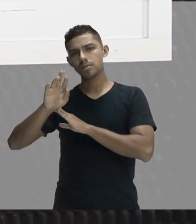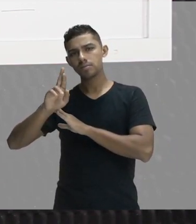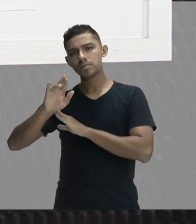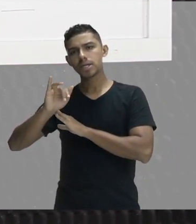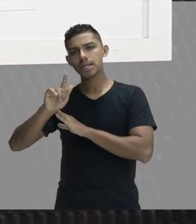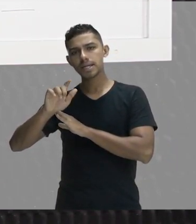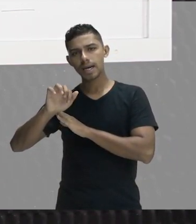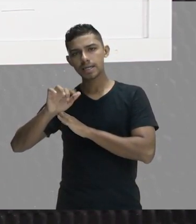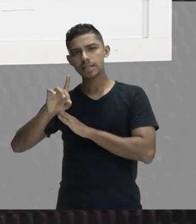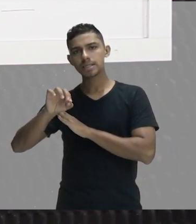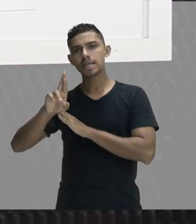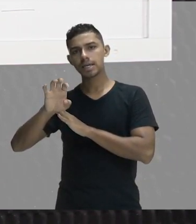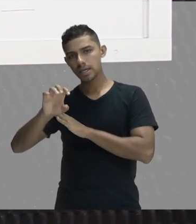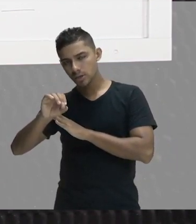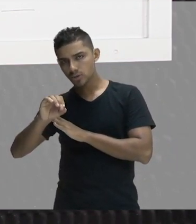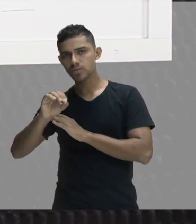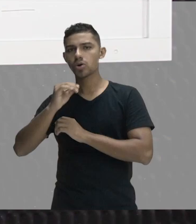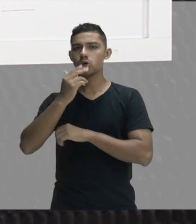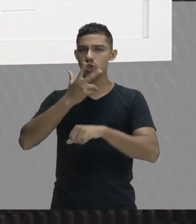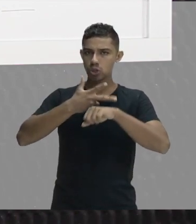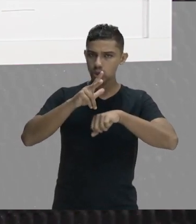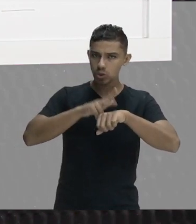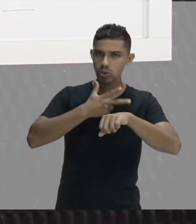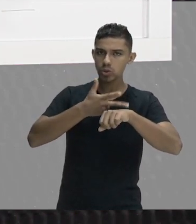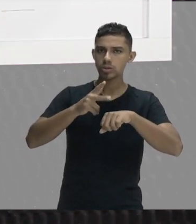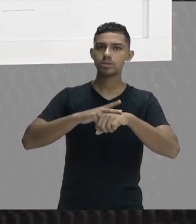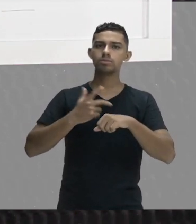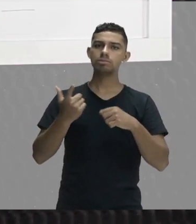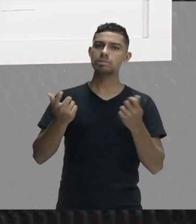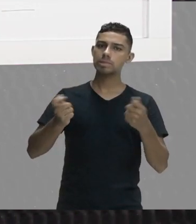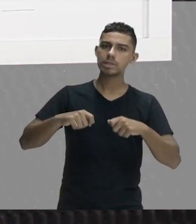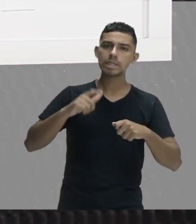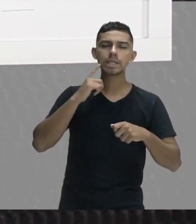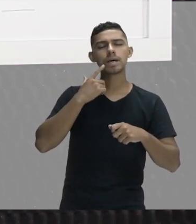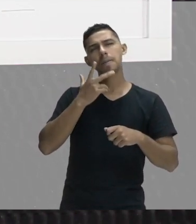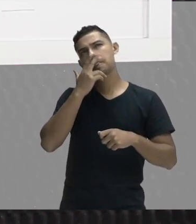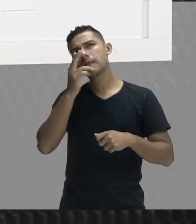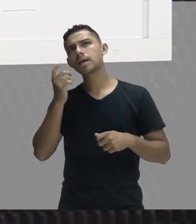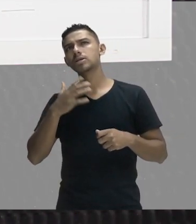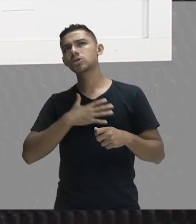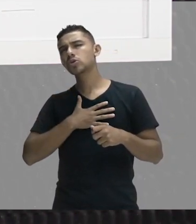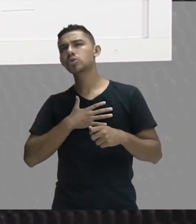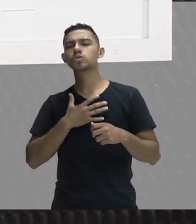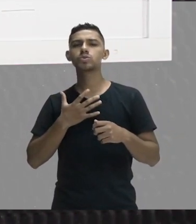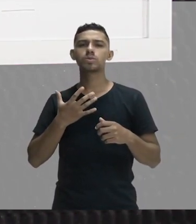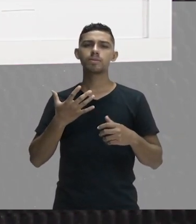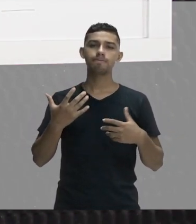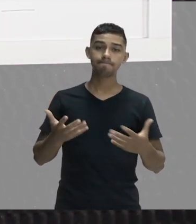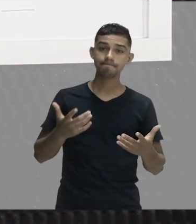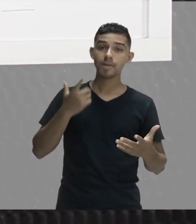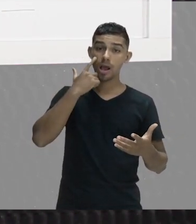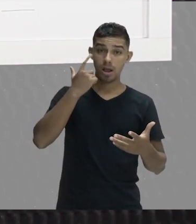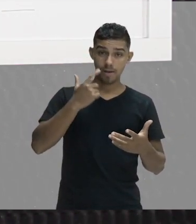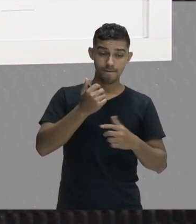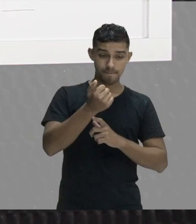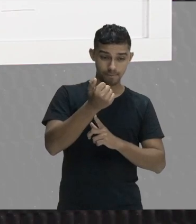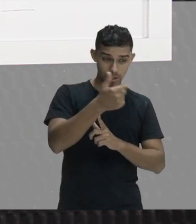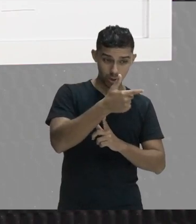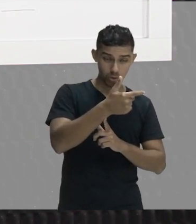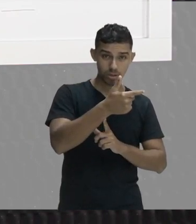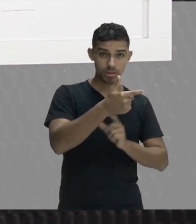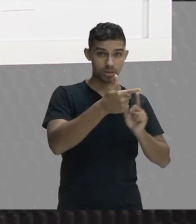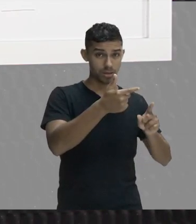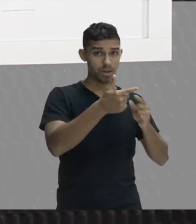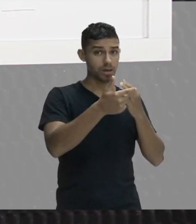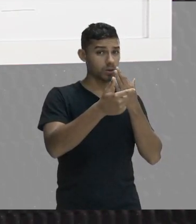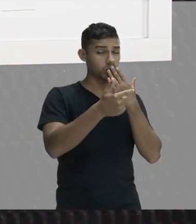sei lá, uma cobertura aí de sorvete que vocês acham que gostam. Então veja bem, então você tem 12